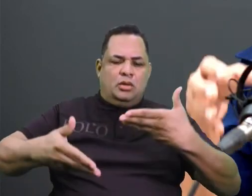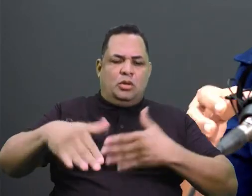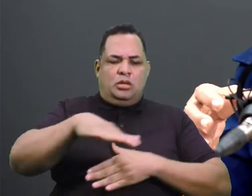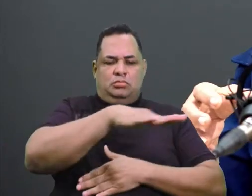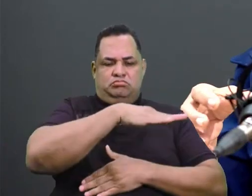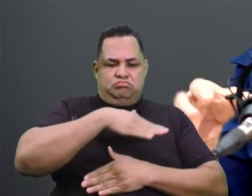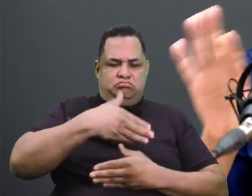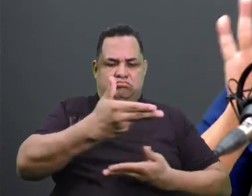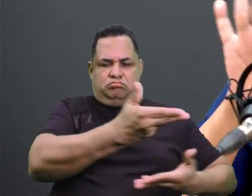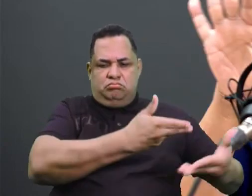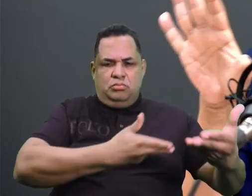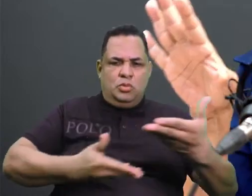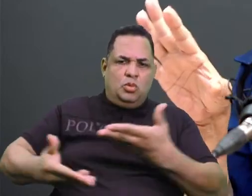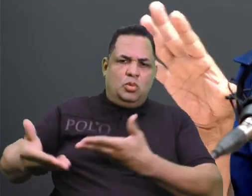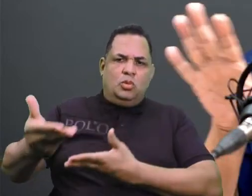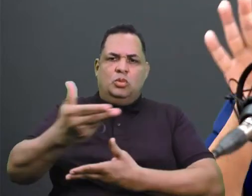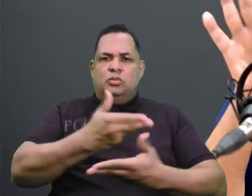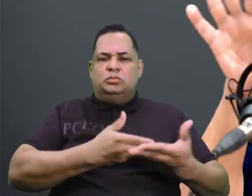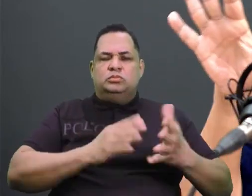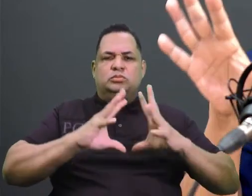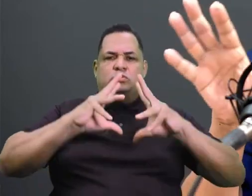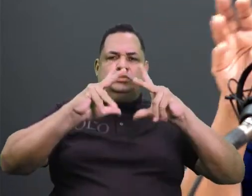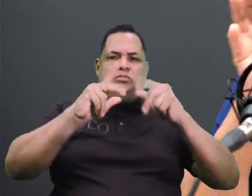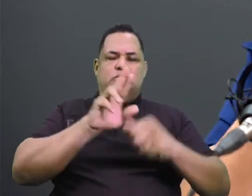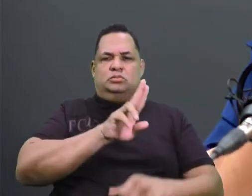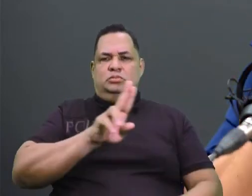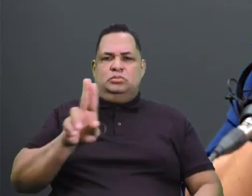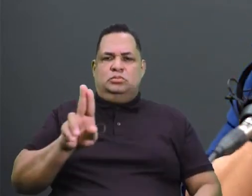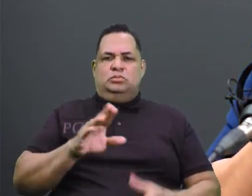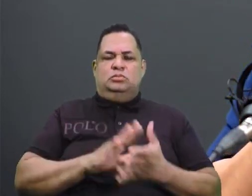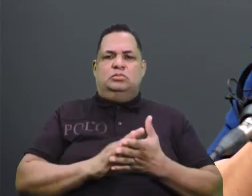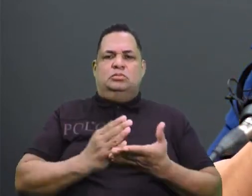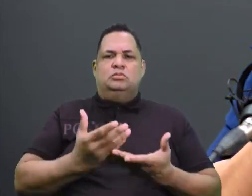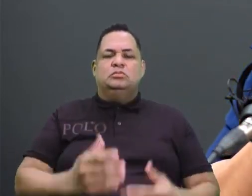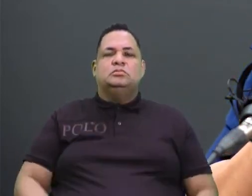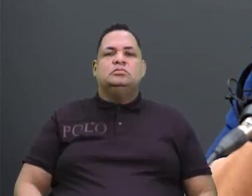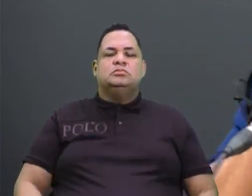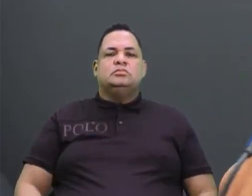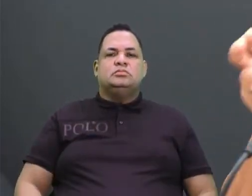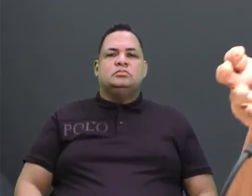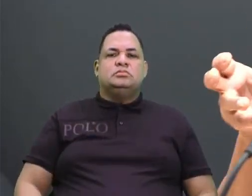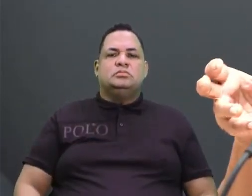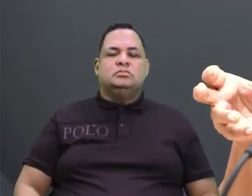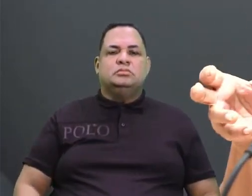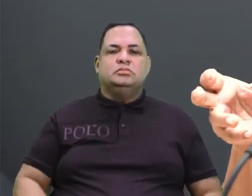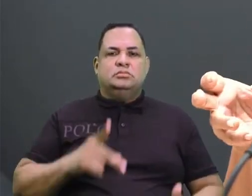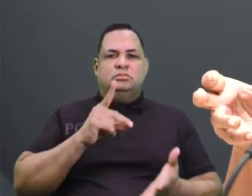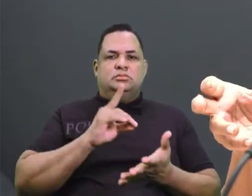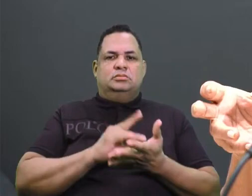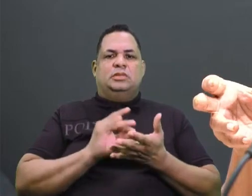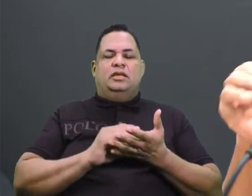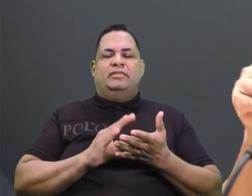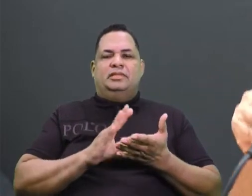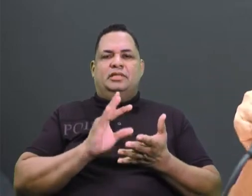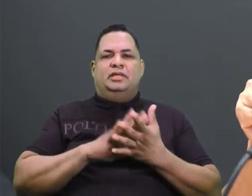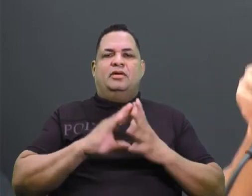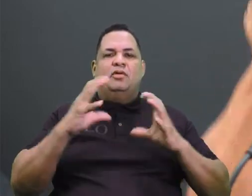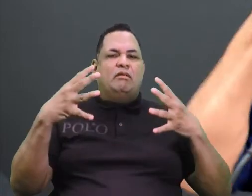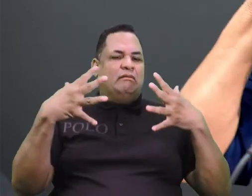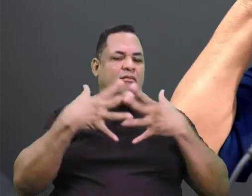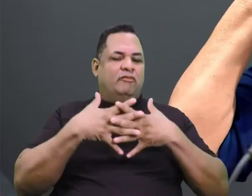a integração. Um nome assim, como comunicação total, na verdade era confusão total. Por